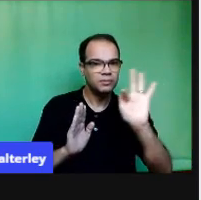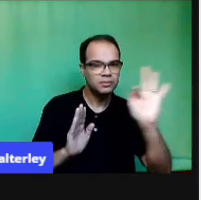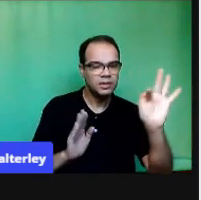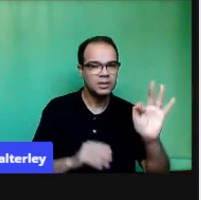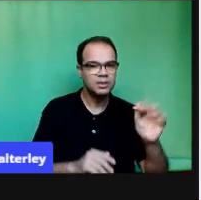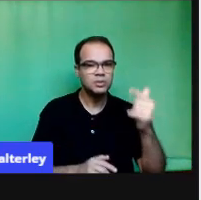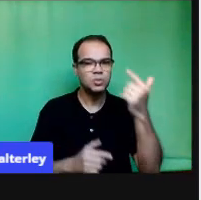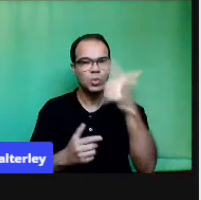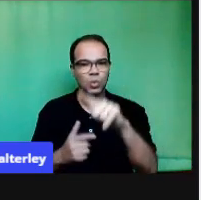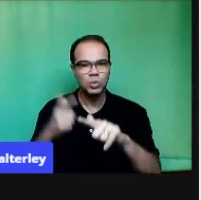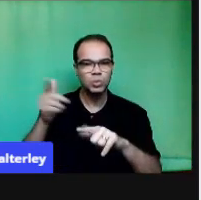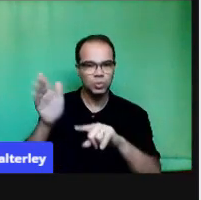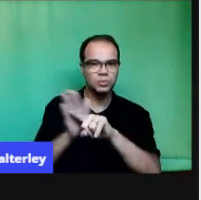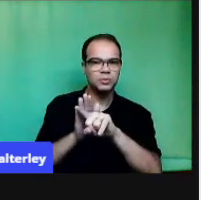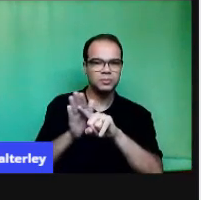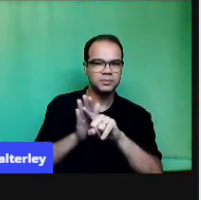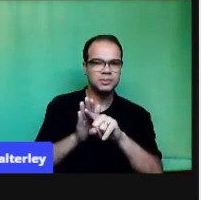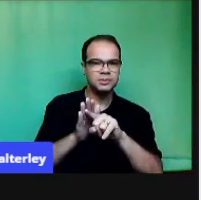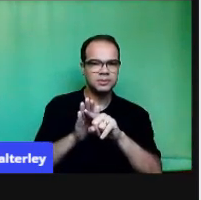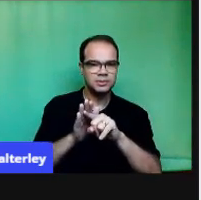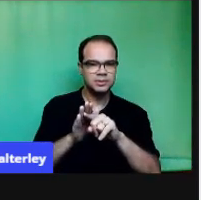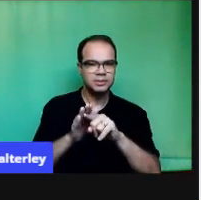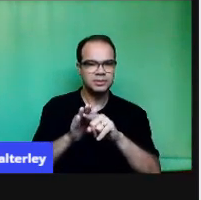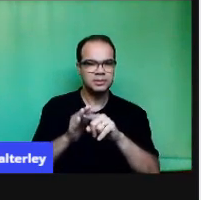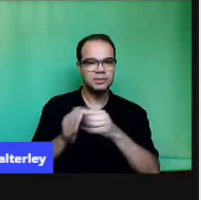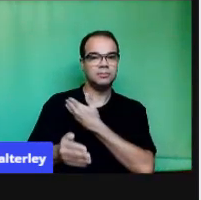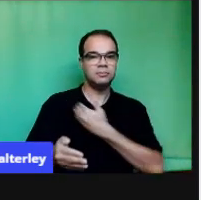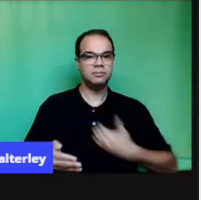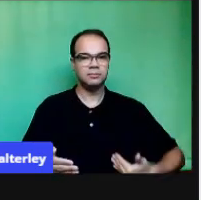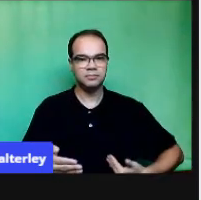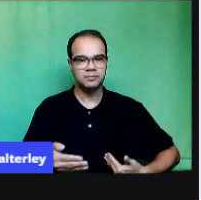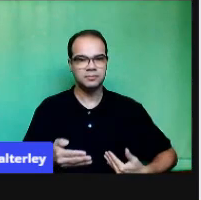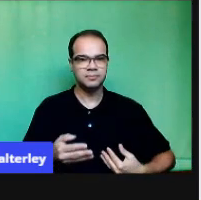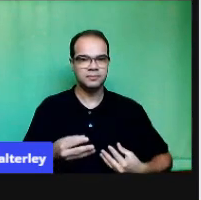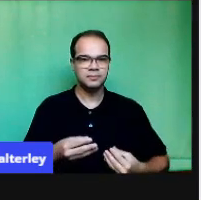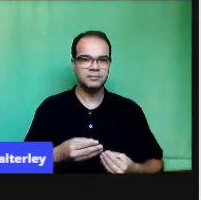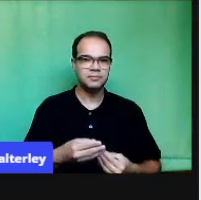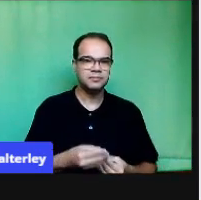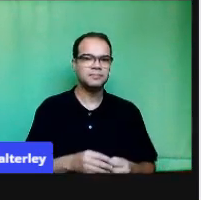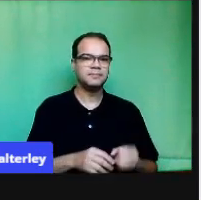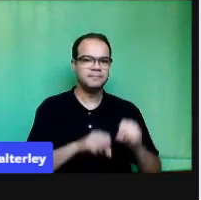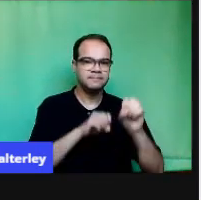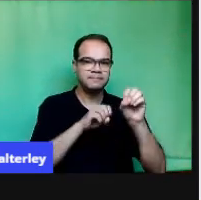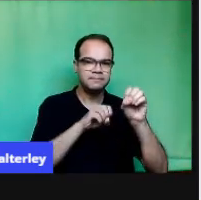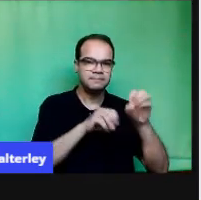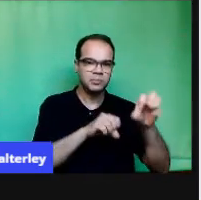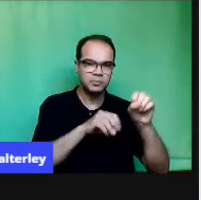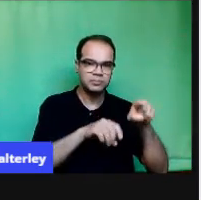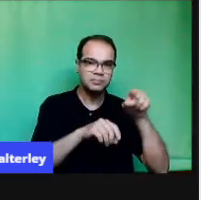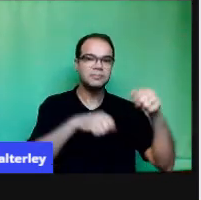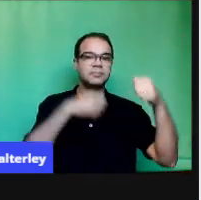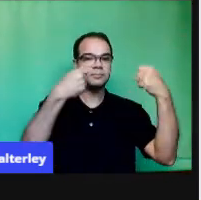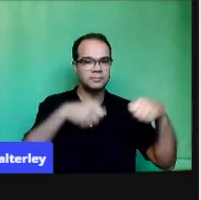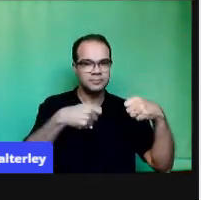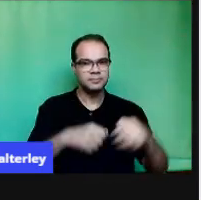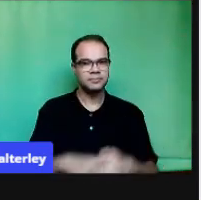E aí, né, dentro dessa comissão, a primeira universidade que começou a trabalhar com isso foi a Universidade de Cambridge, que é